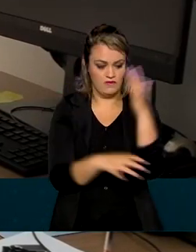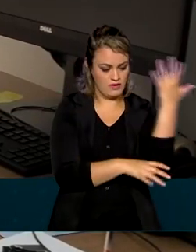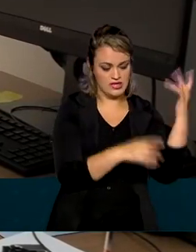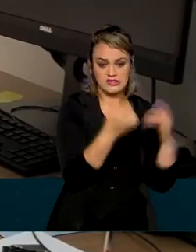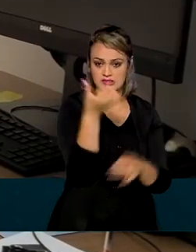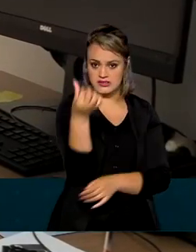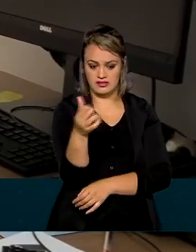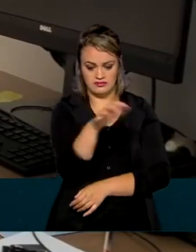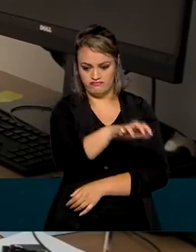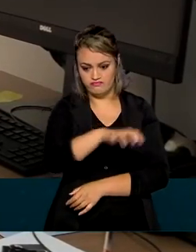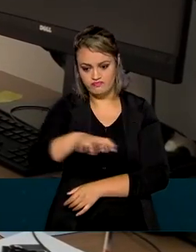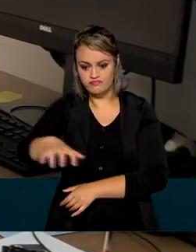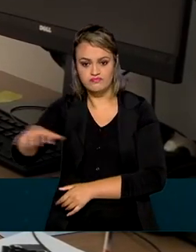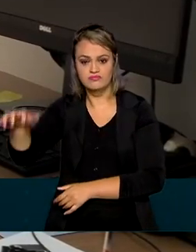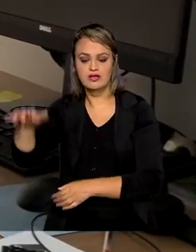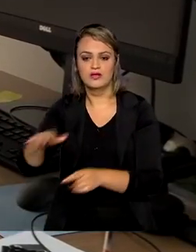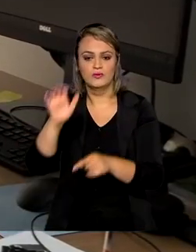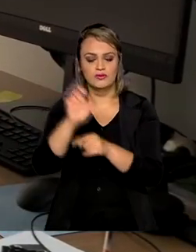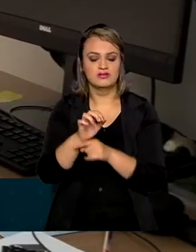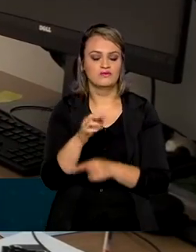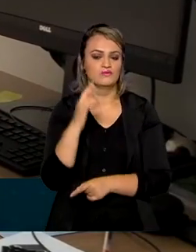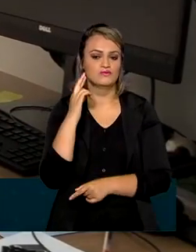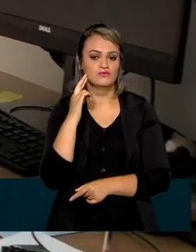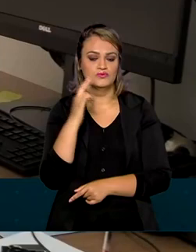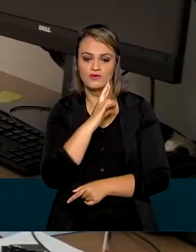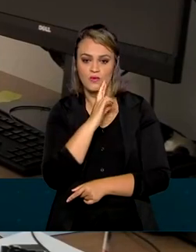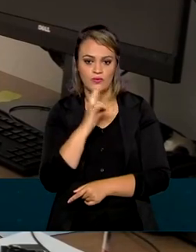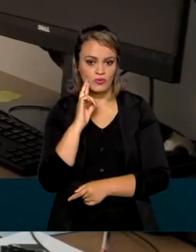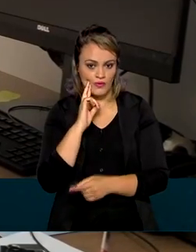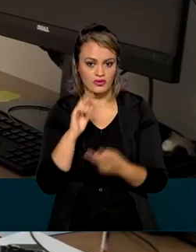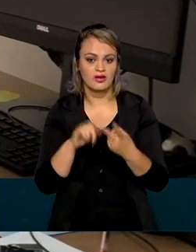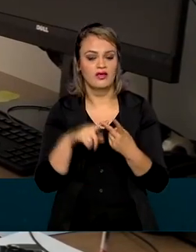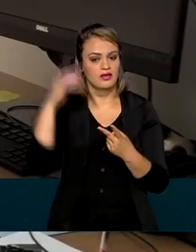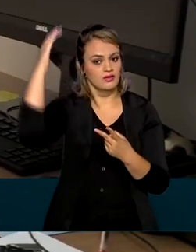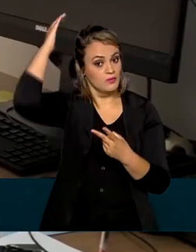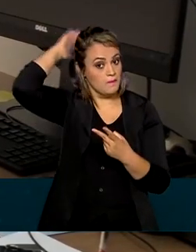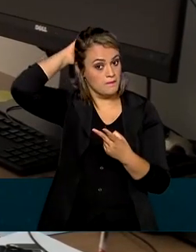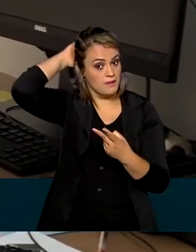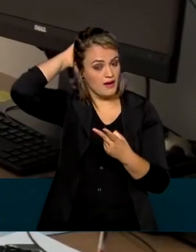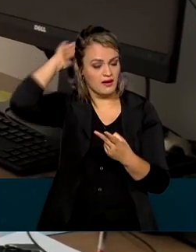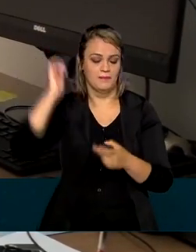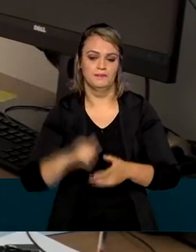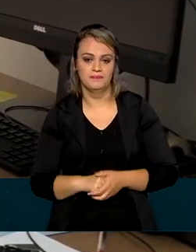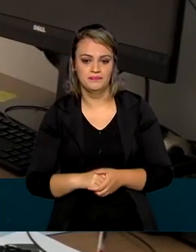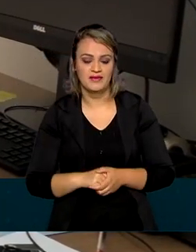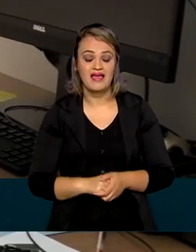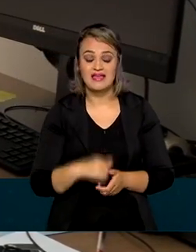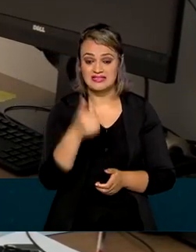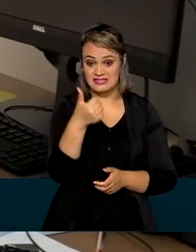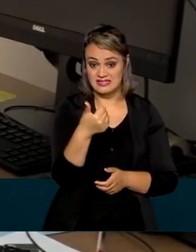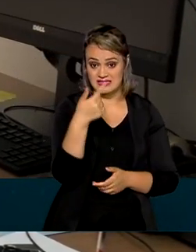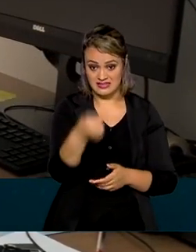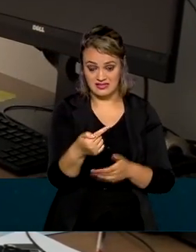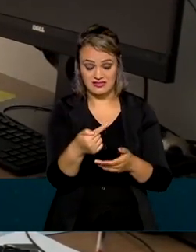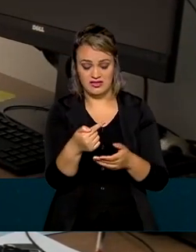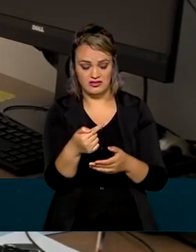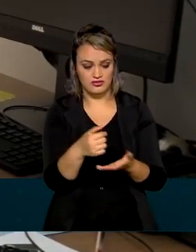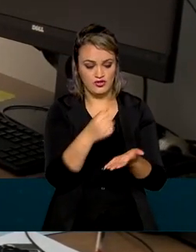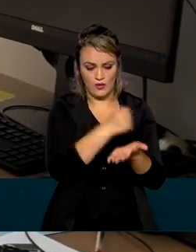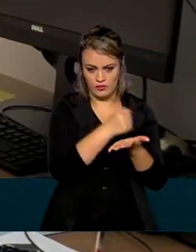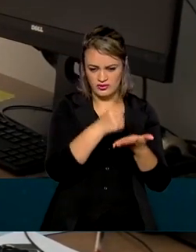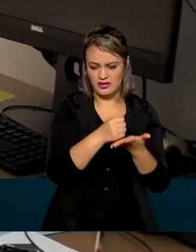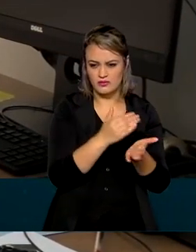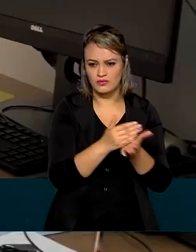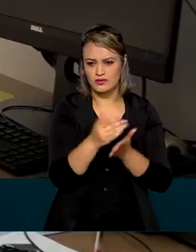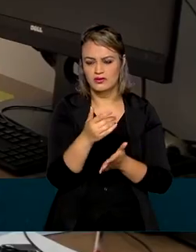nacionais, nos estados de Rondônia e do Pará. Esses 17 contratos, a partir de